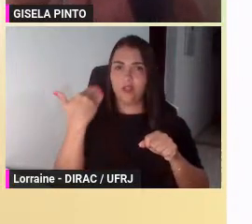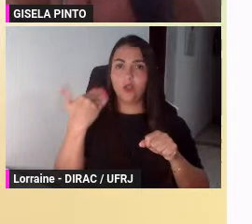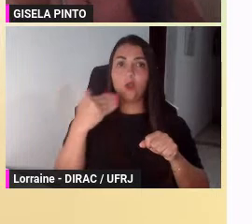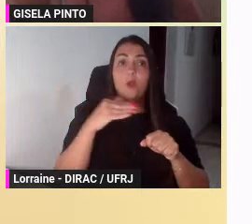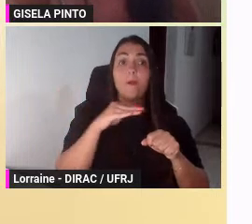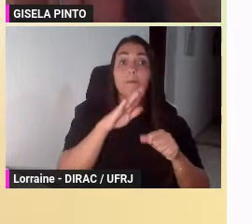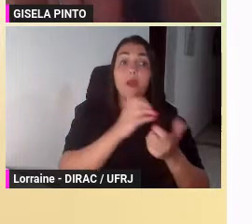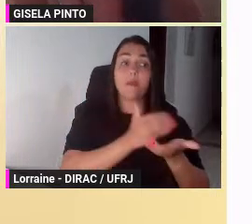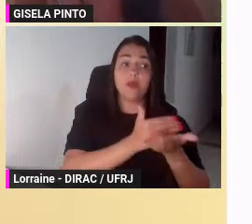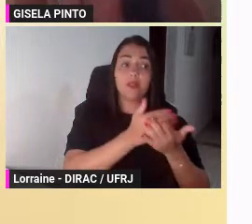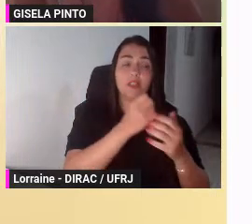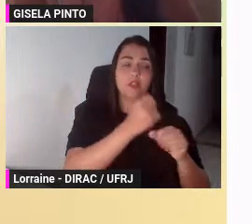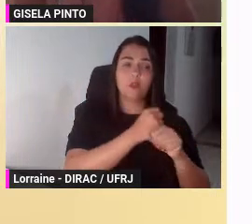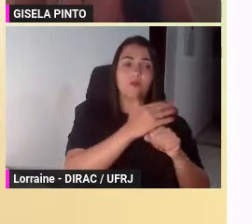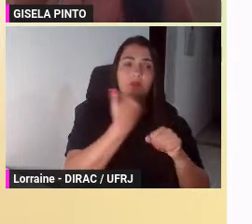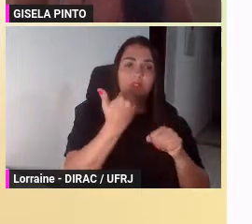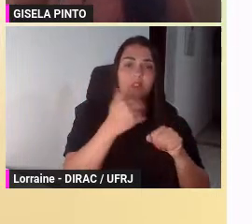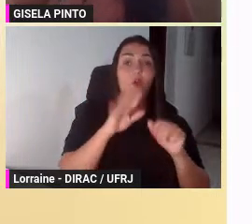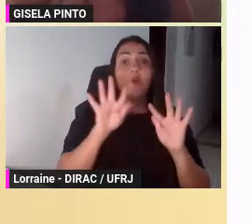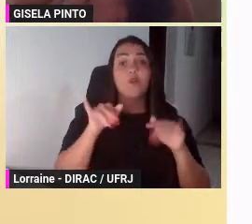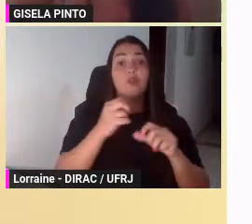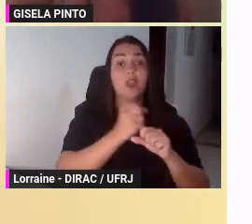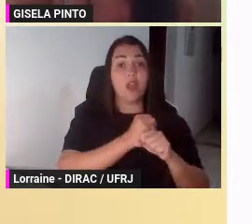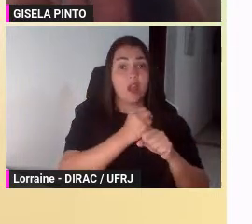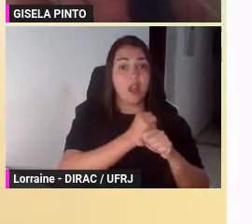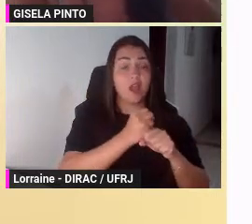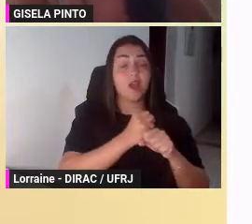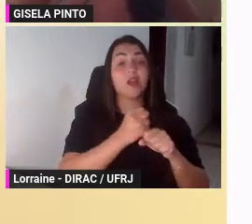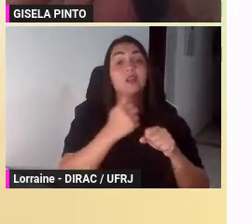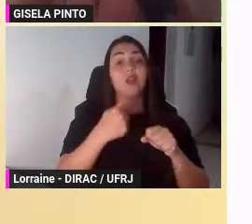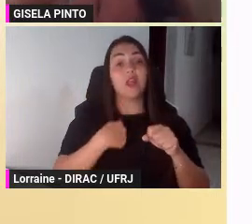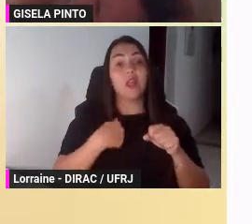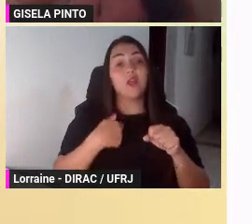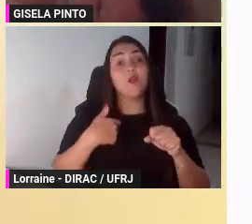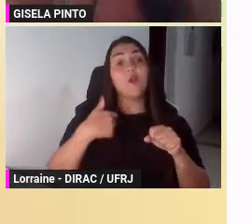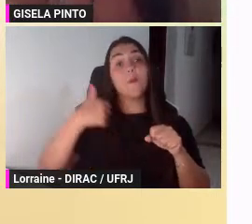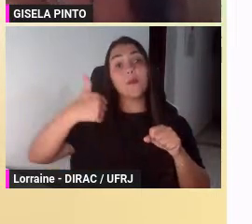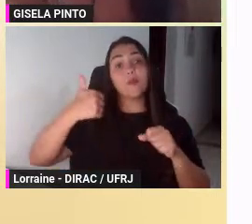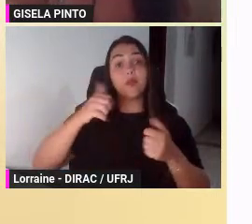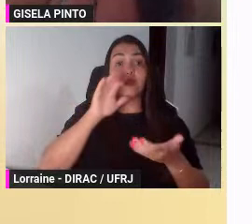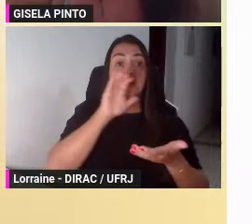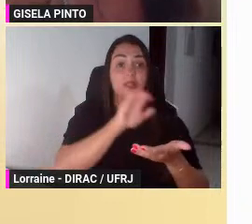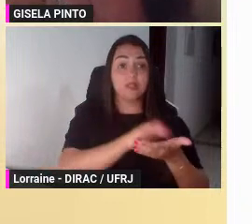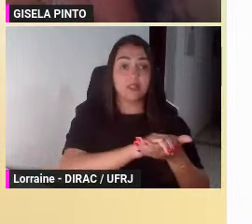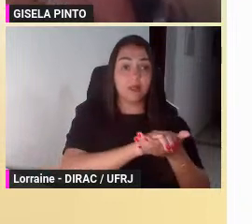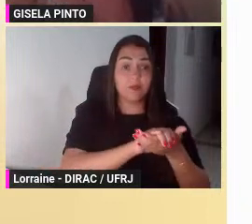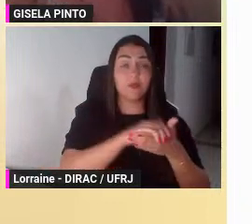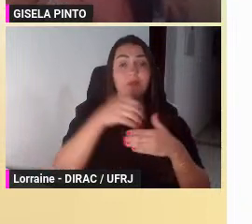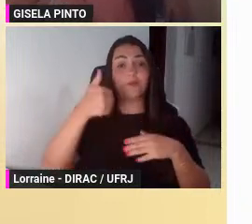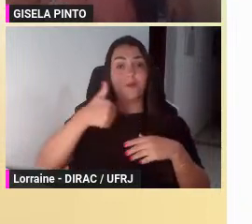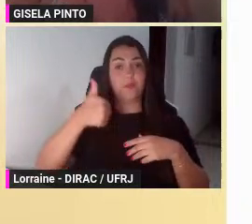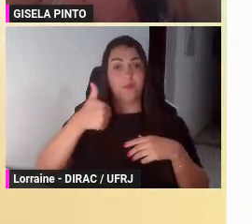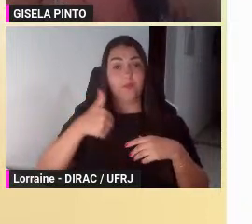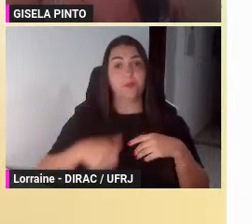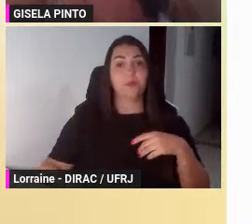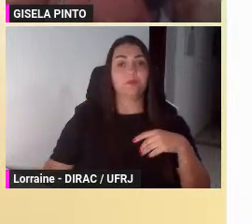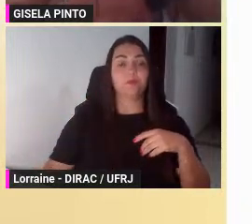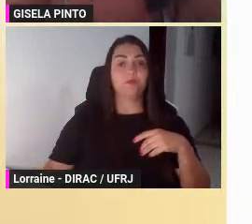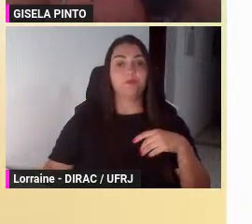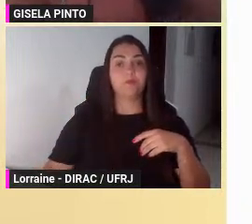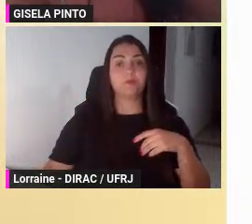no comecinho do ano. No final do ano, eu tive meu primeiro casamento, minha primeira união.